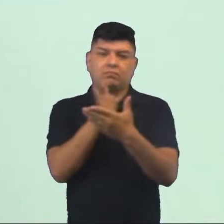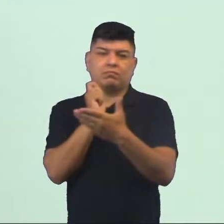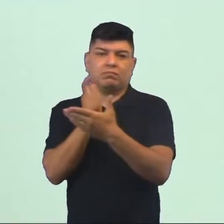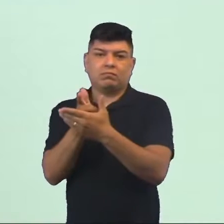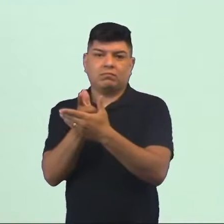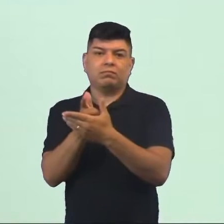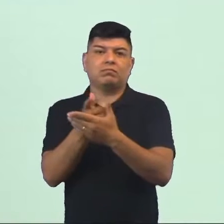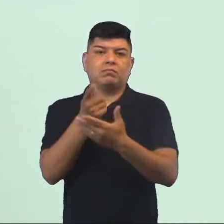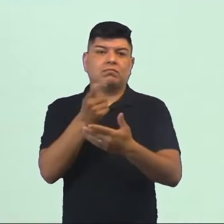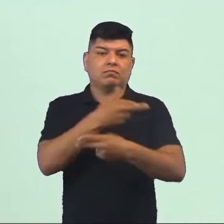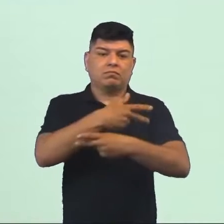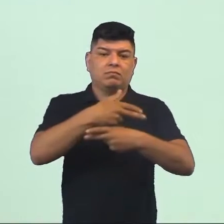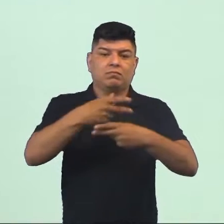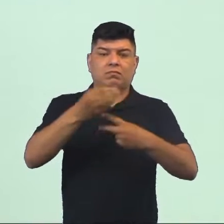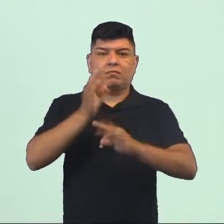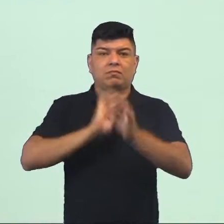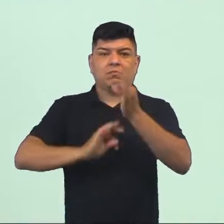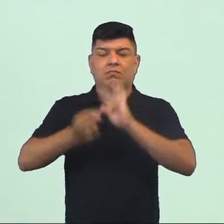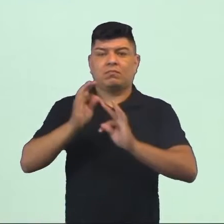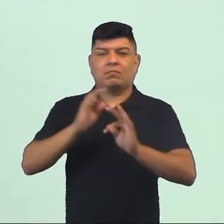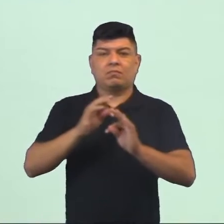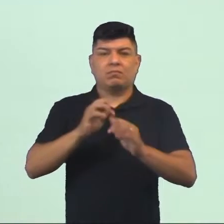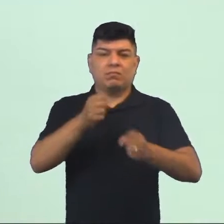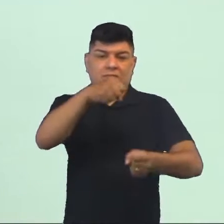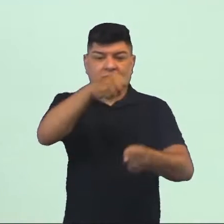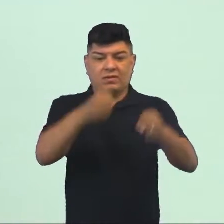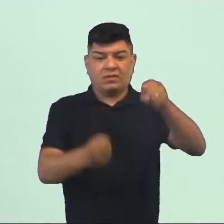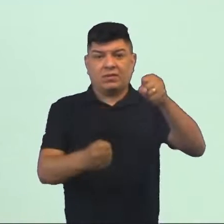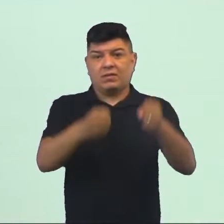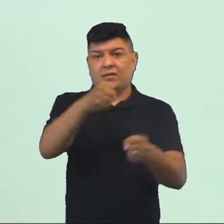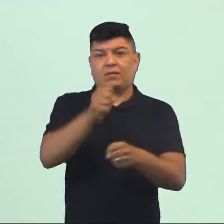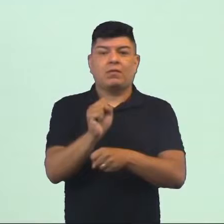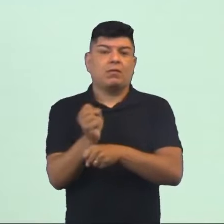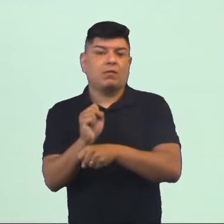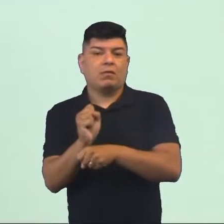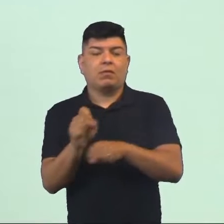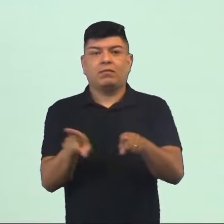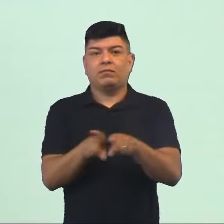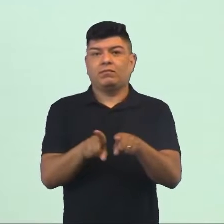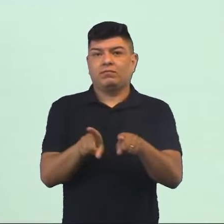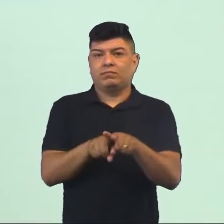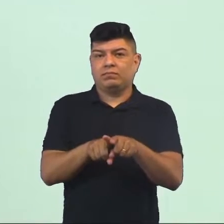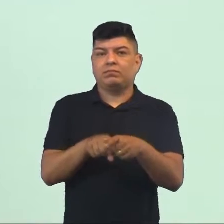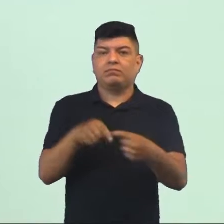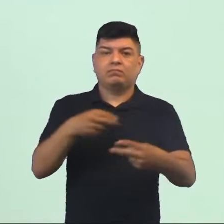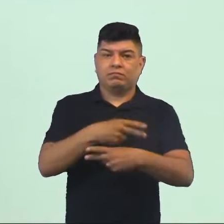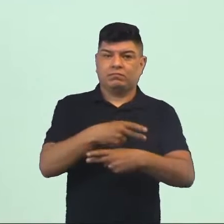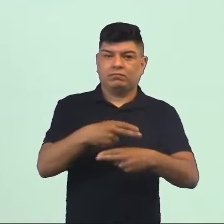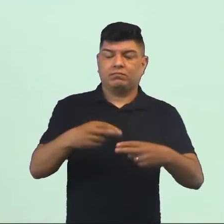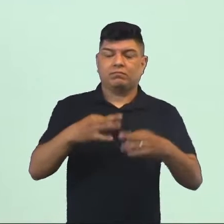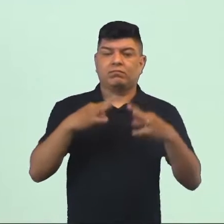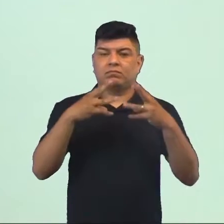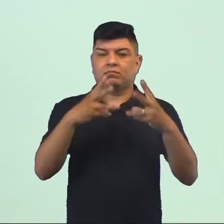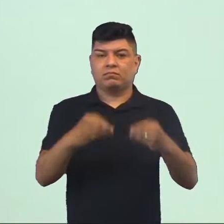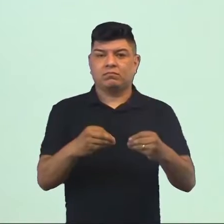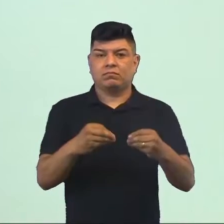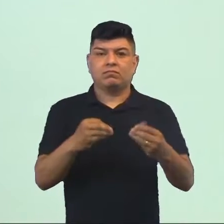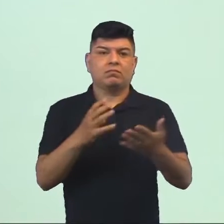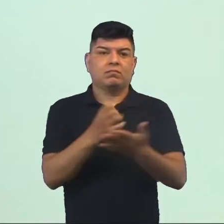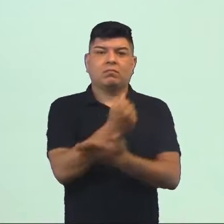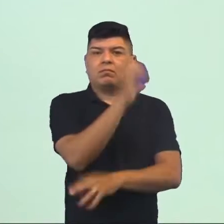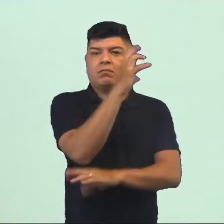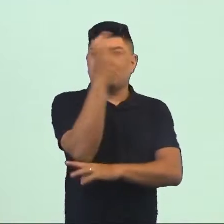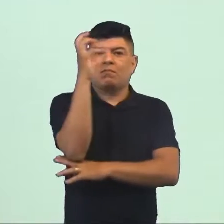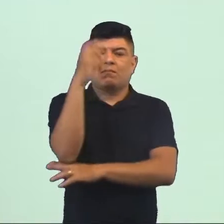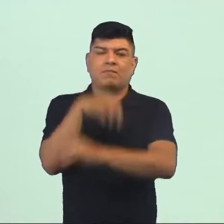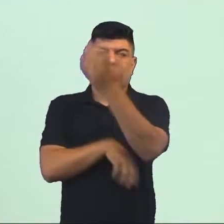por eletroeletrônico, maior a produção de automóvel, maior o consumo também desses bens. Então, tudo isso é retirado da